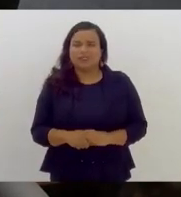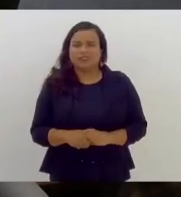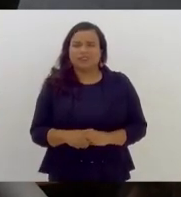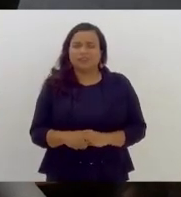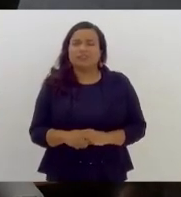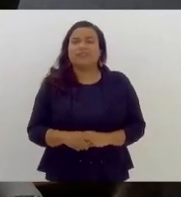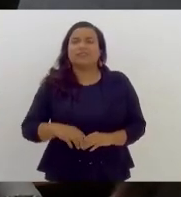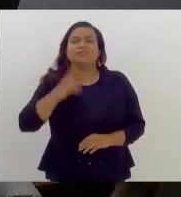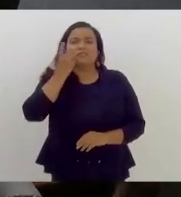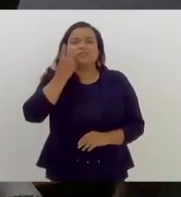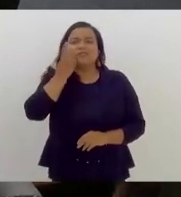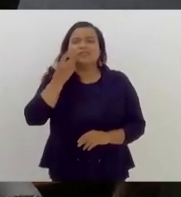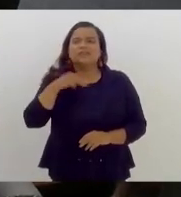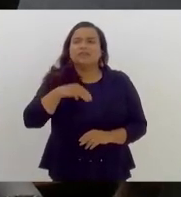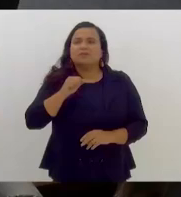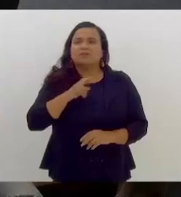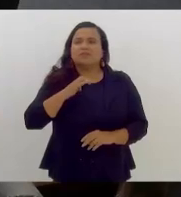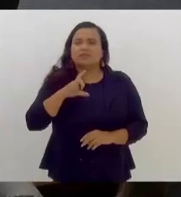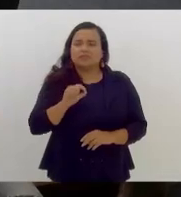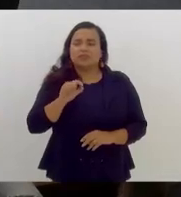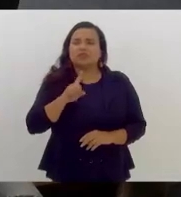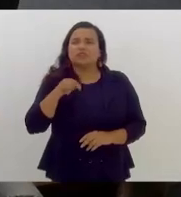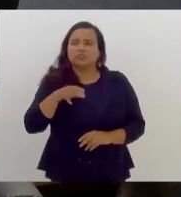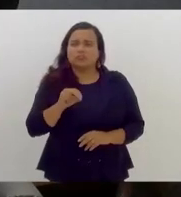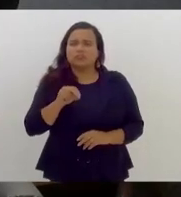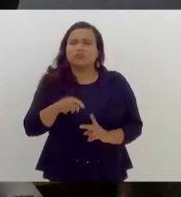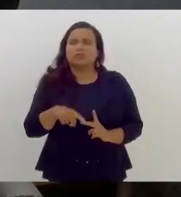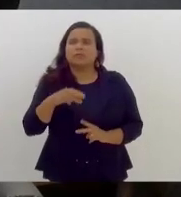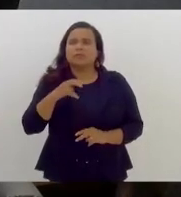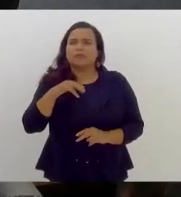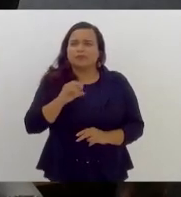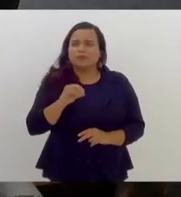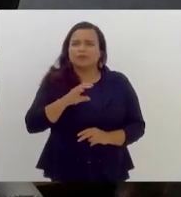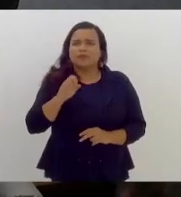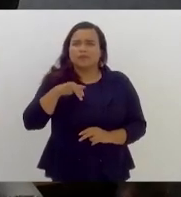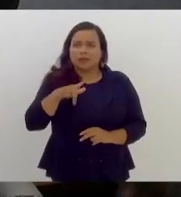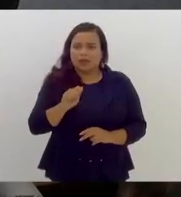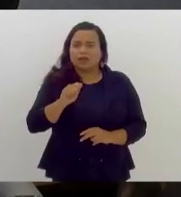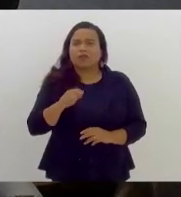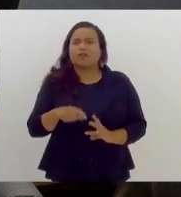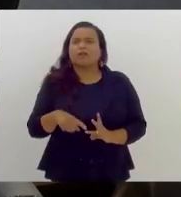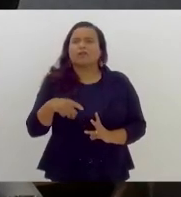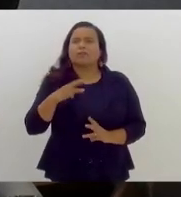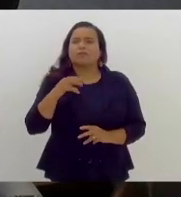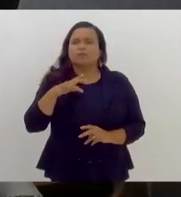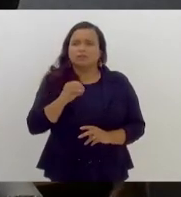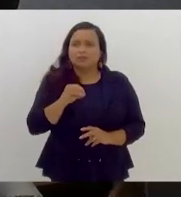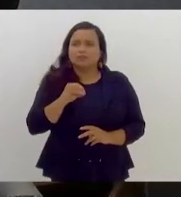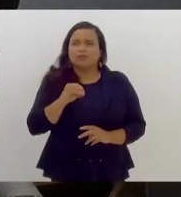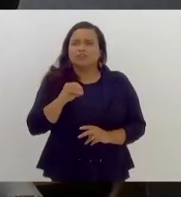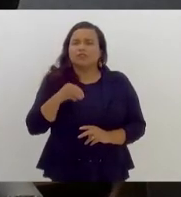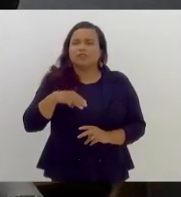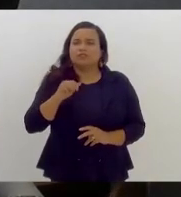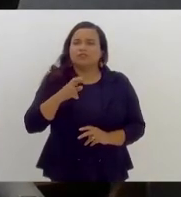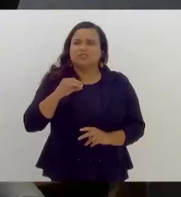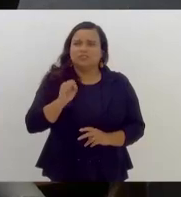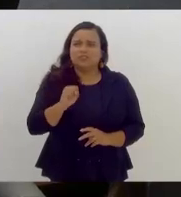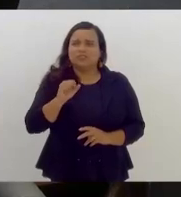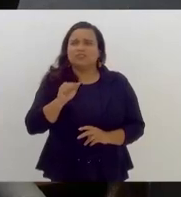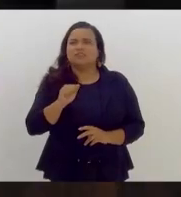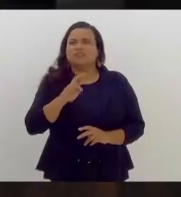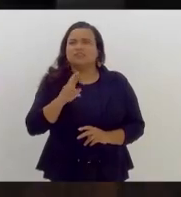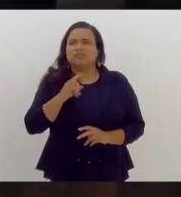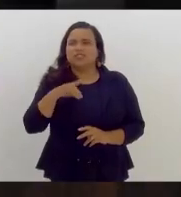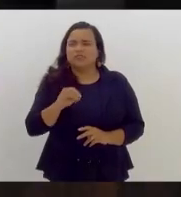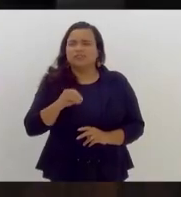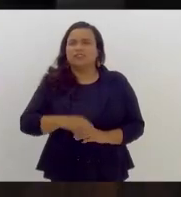deputado Marcelo Dino, deputado Márcio Canela, deputado Márcio Gualberto, deputado Marcos Abraão,